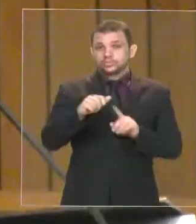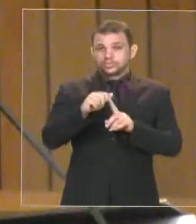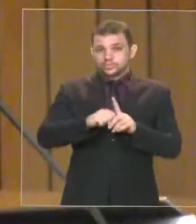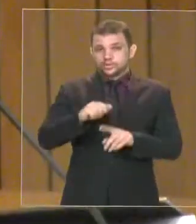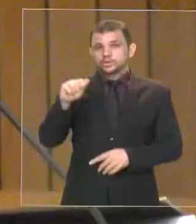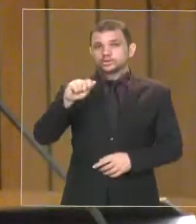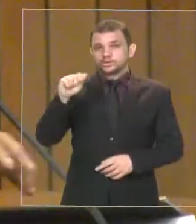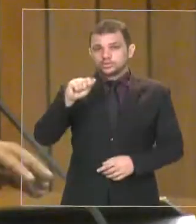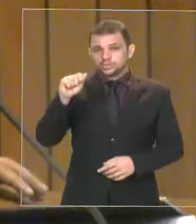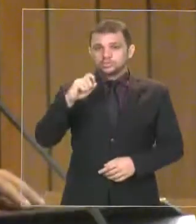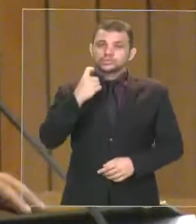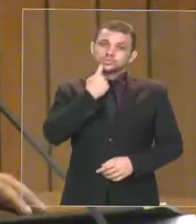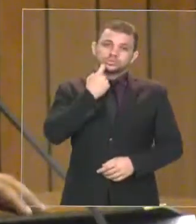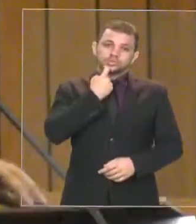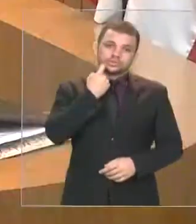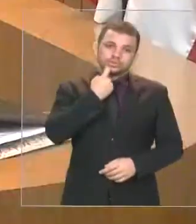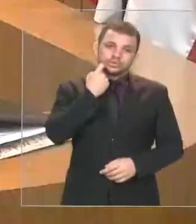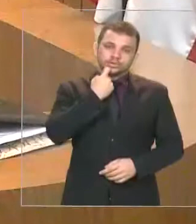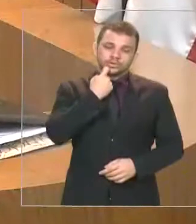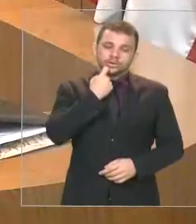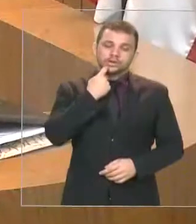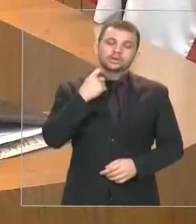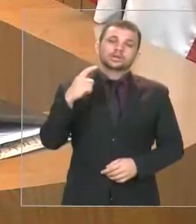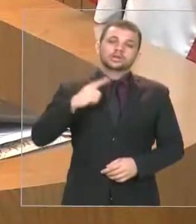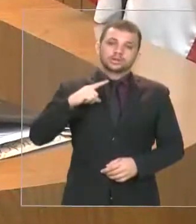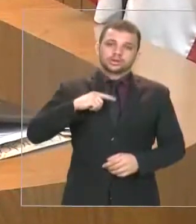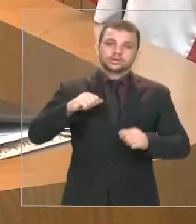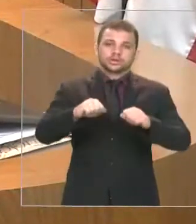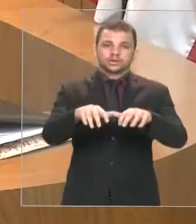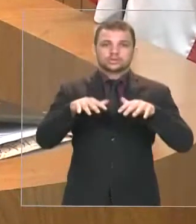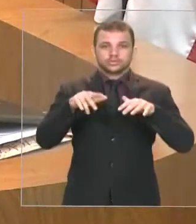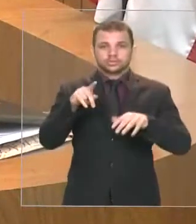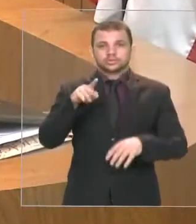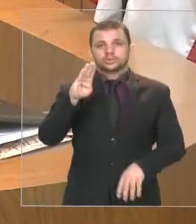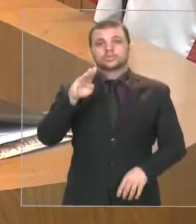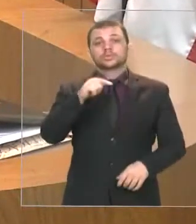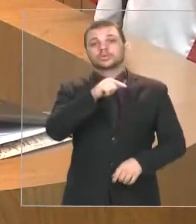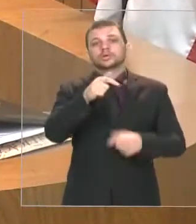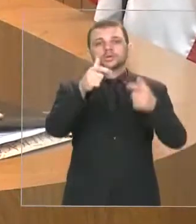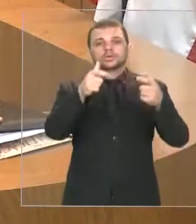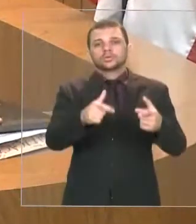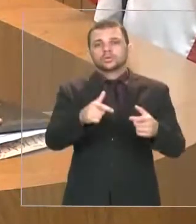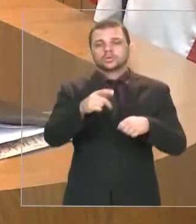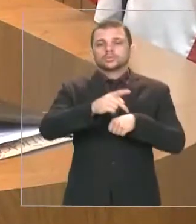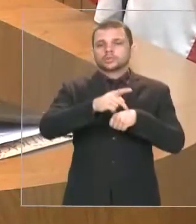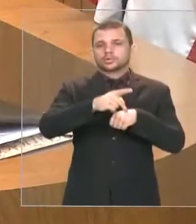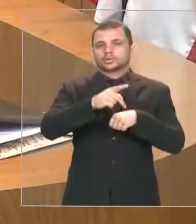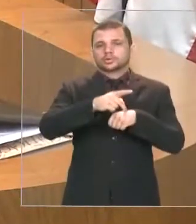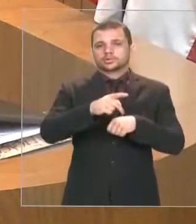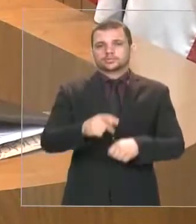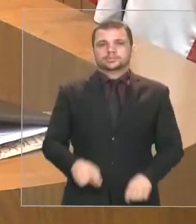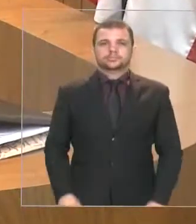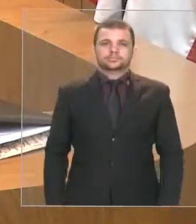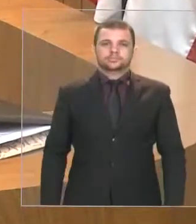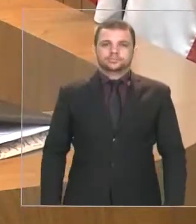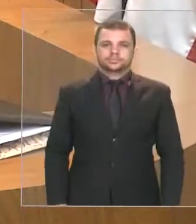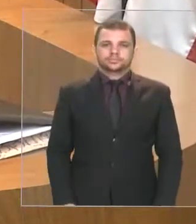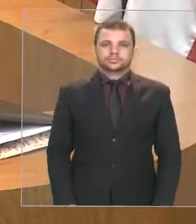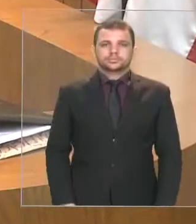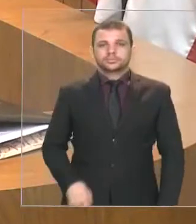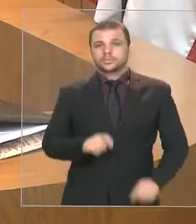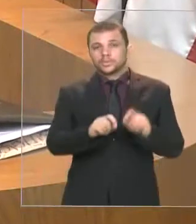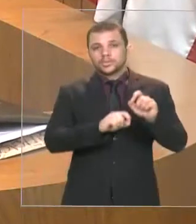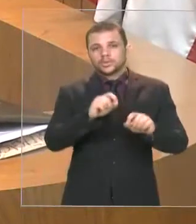agosto, sexta-feira, teremos uma audiência pública na cidade de Pindaré Mirim, com os aprovados